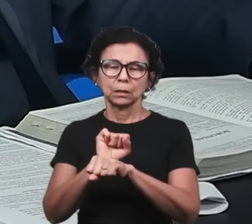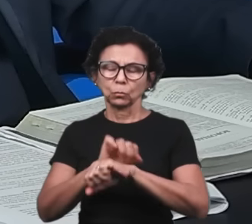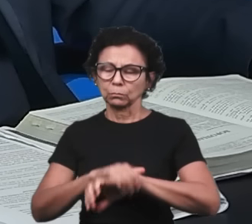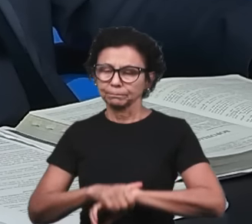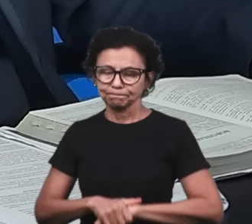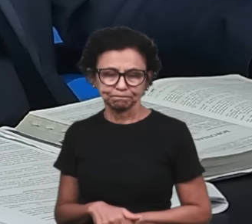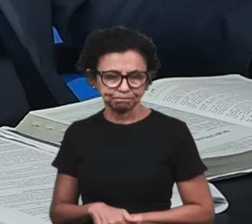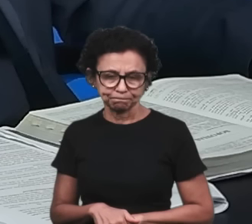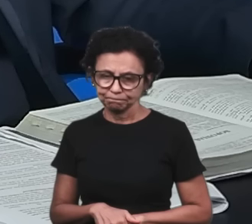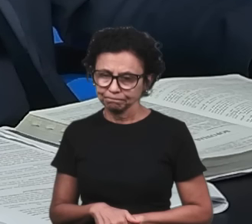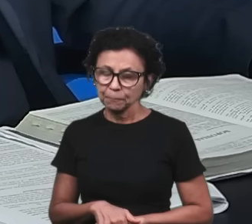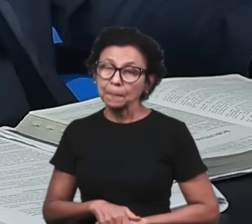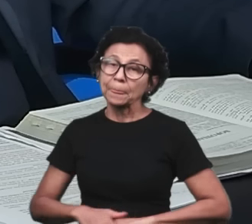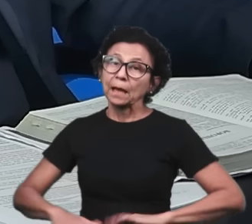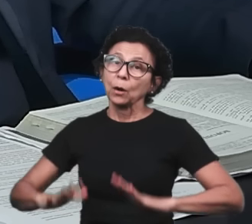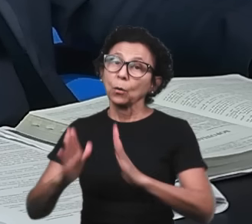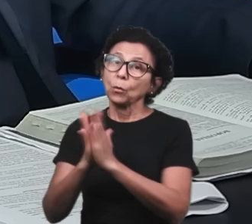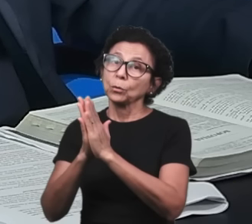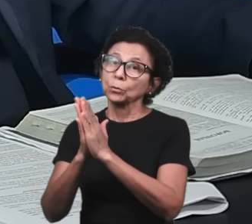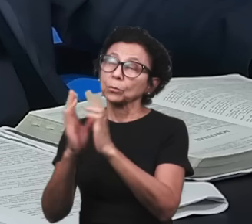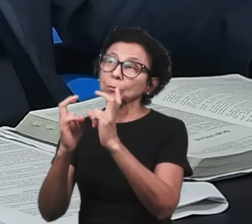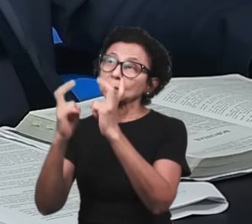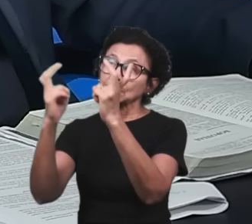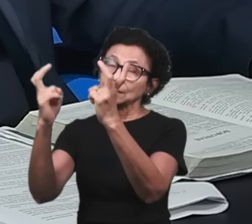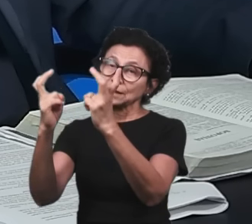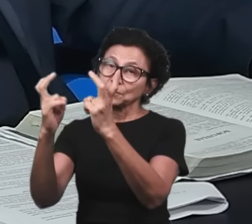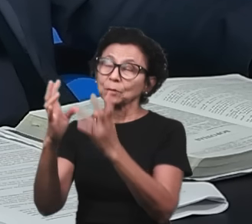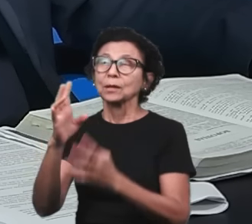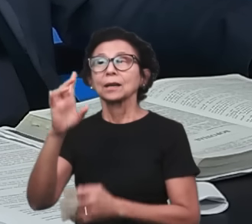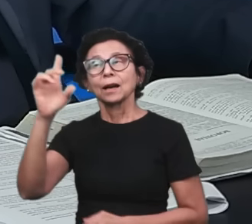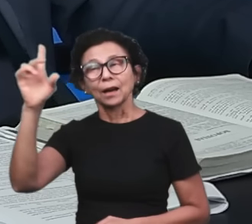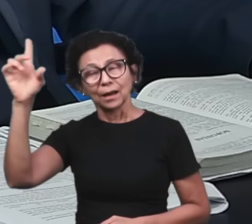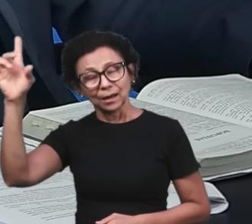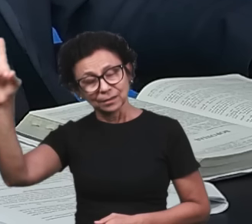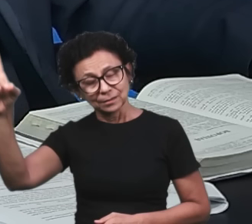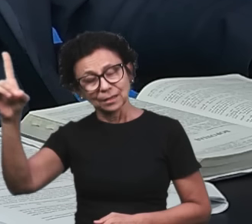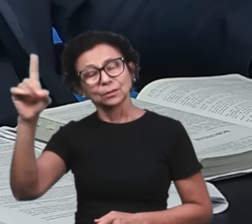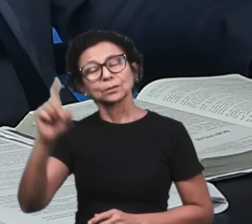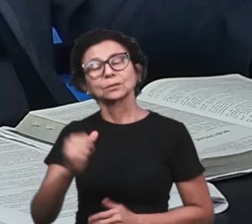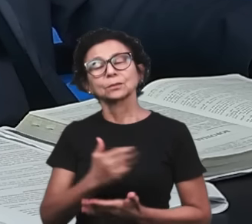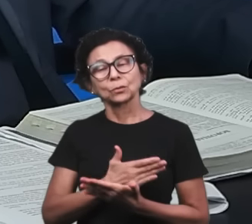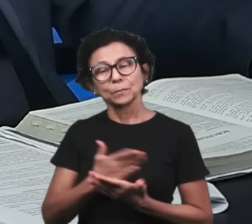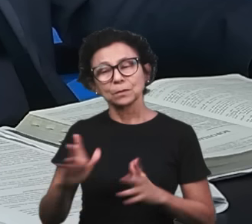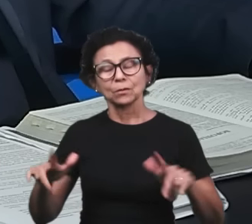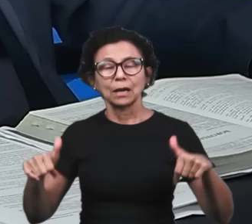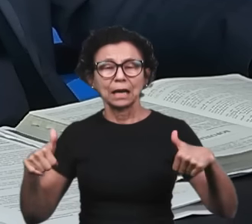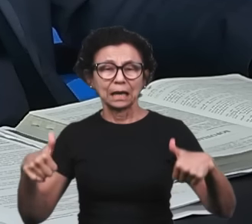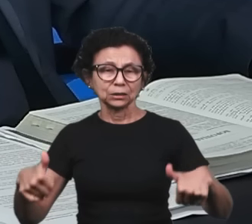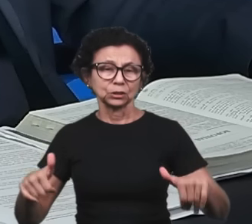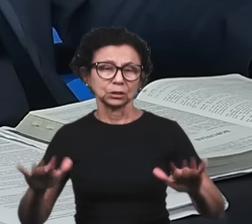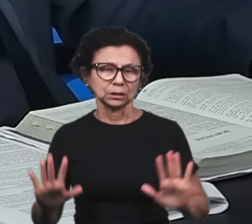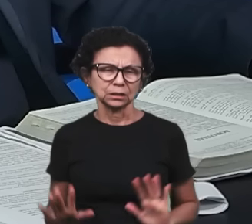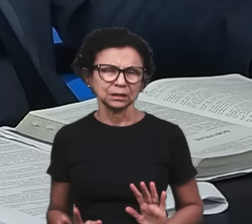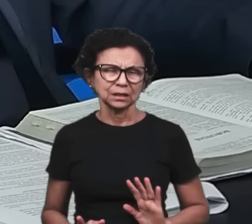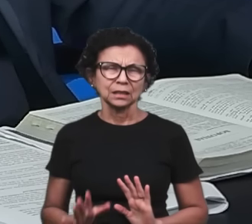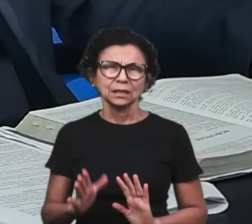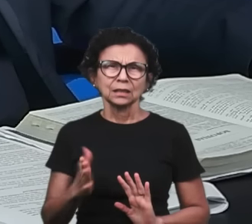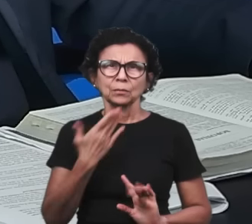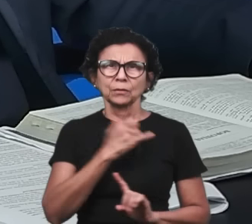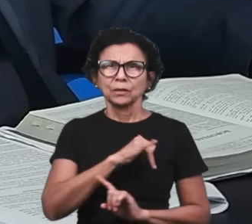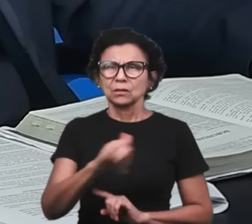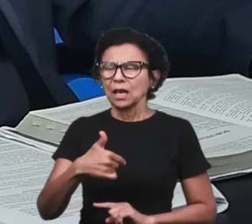e clamou. E o Senhor, então, começou a falar. Agora eu vou ouvir o que o Senhor tem para me falar. Não vou falar mais nada. fez pirracinha, não